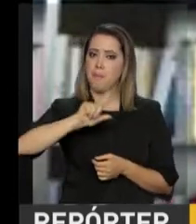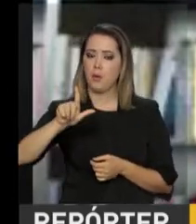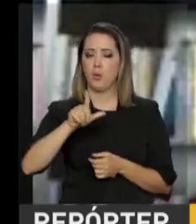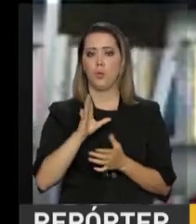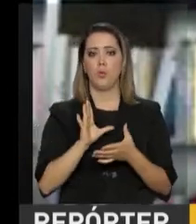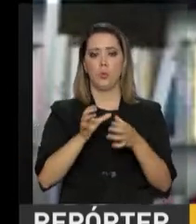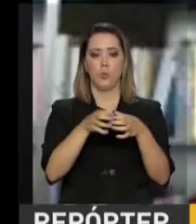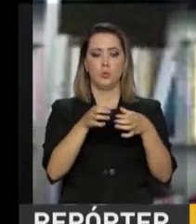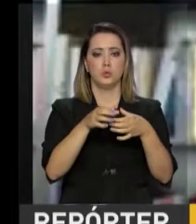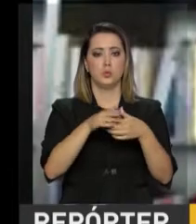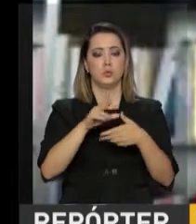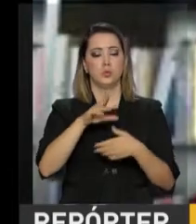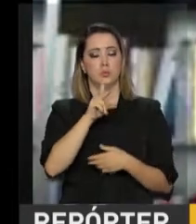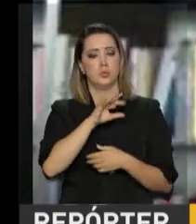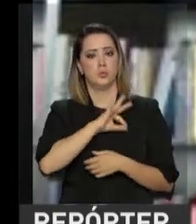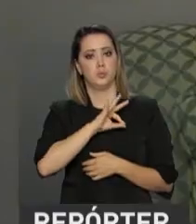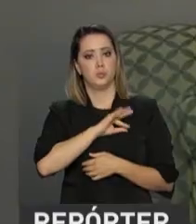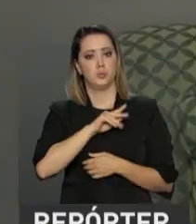das Américas.